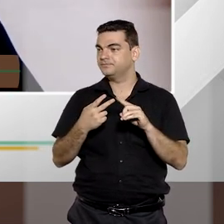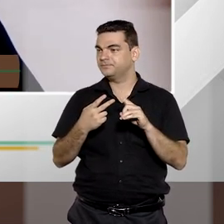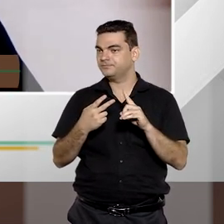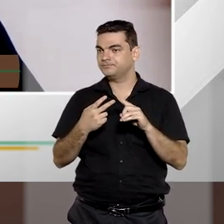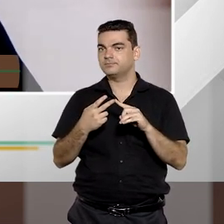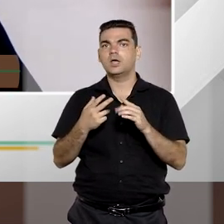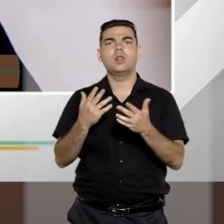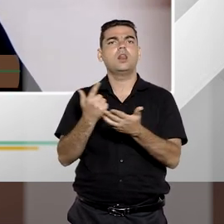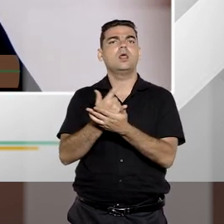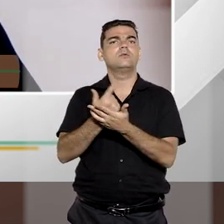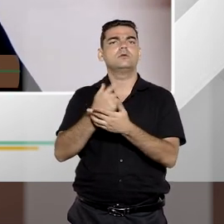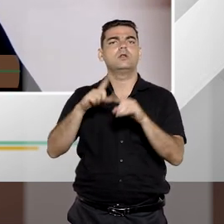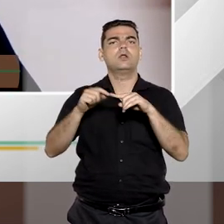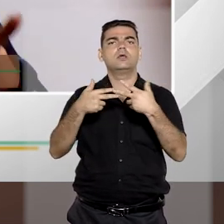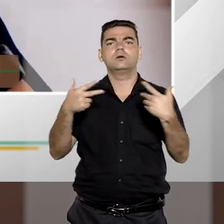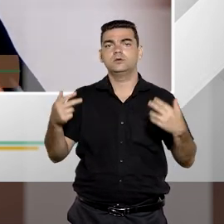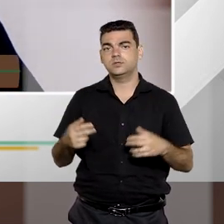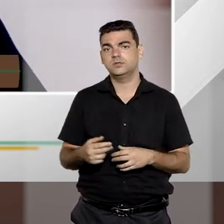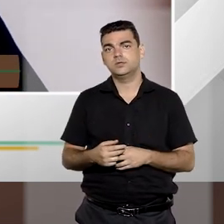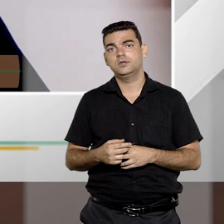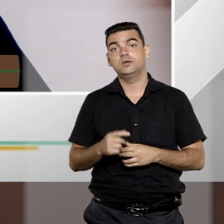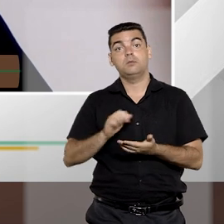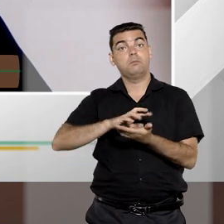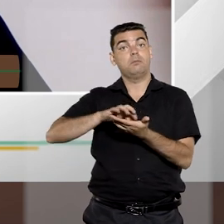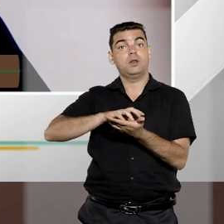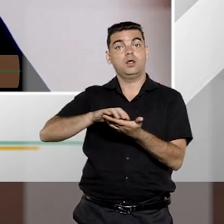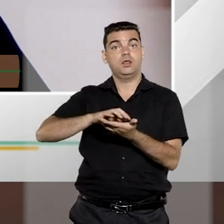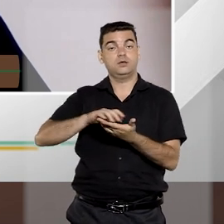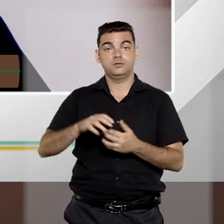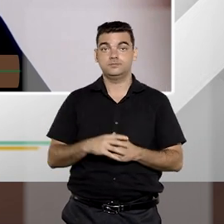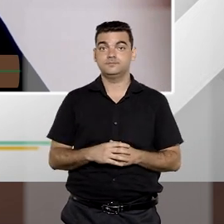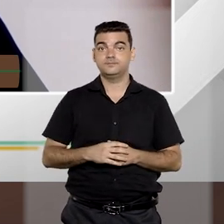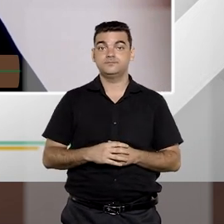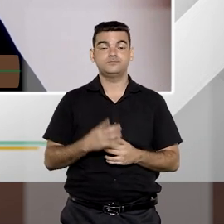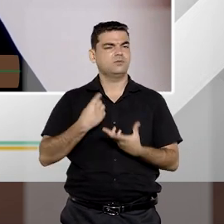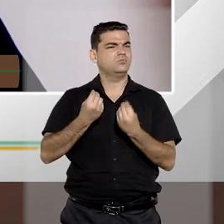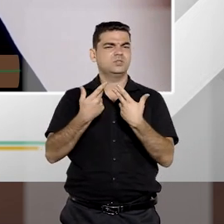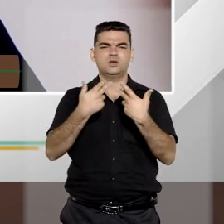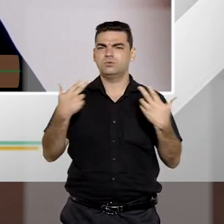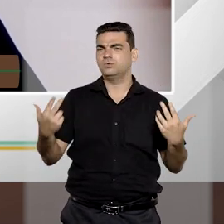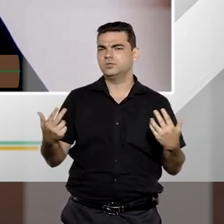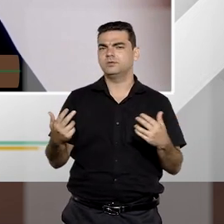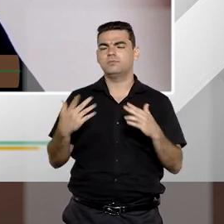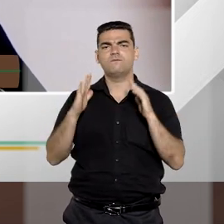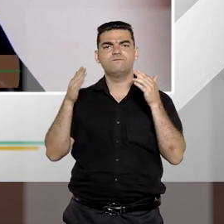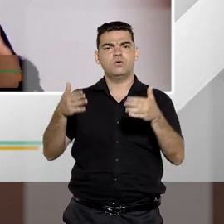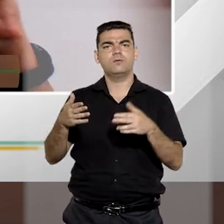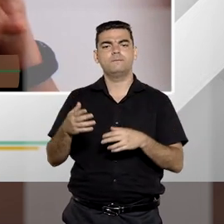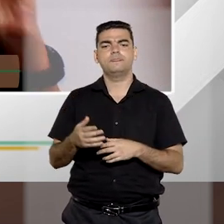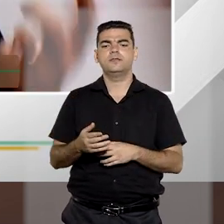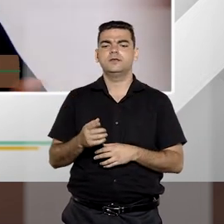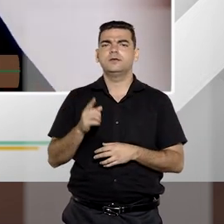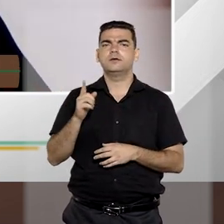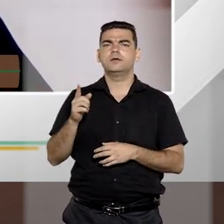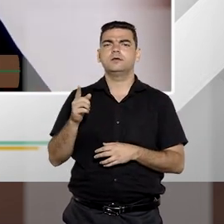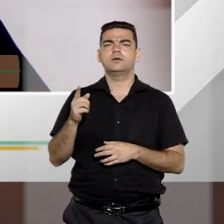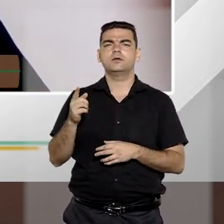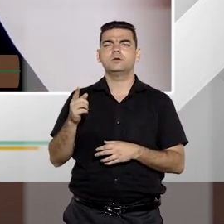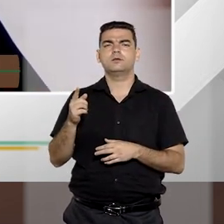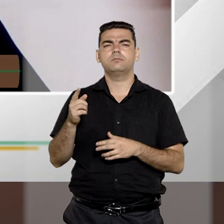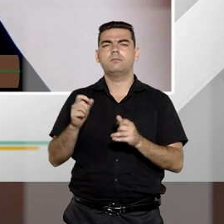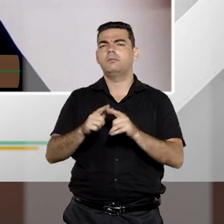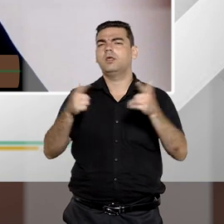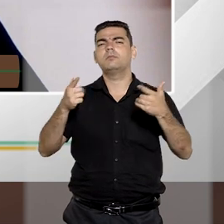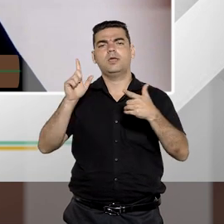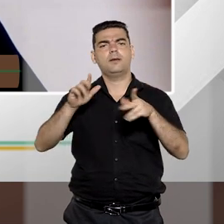por livros e material didático também, em braille, enfim, há várias formas, mas a gente sempre foca mesmo numa forma ampla e macro